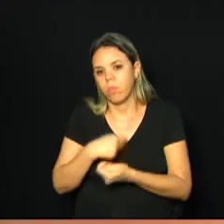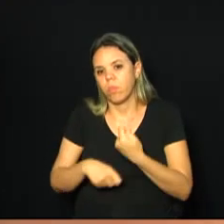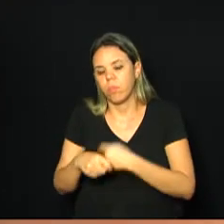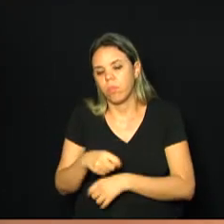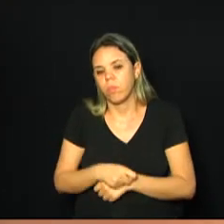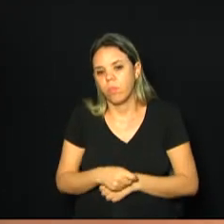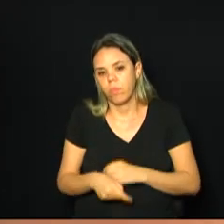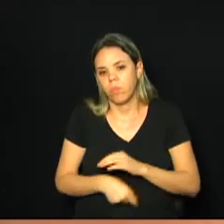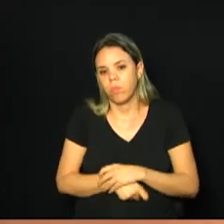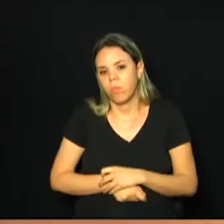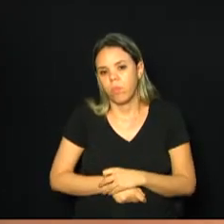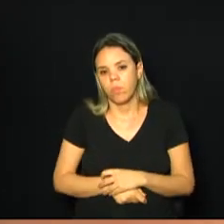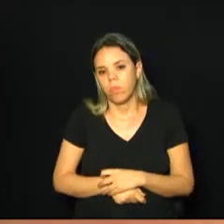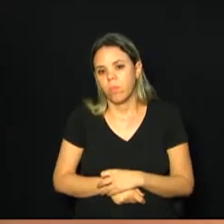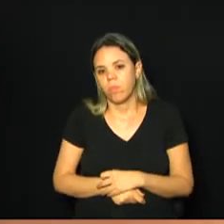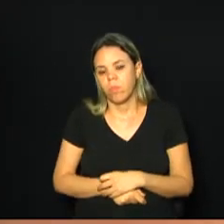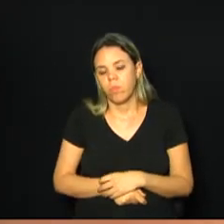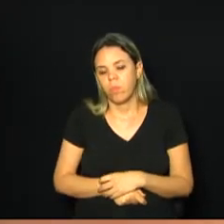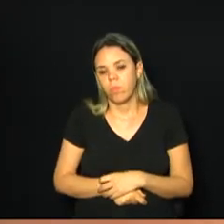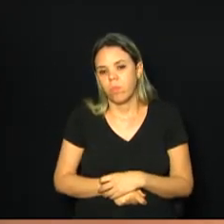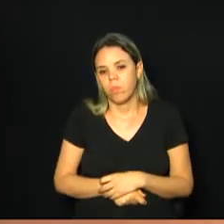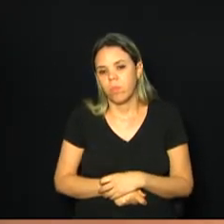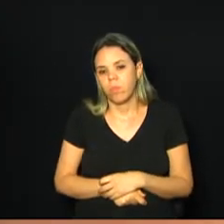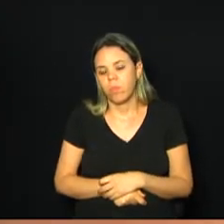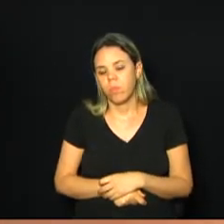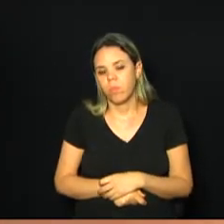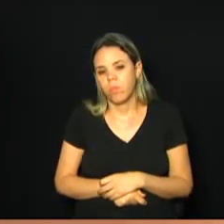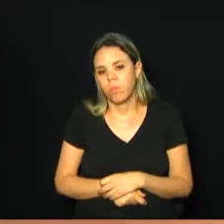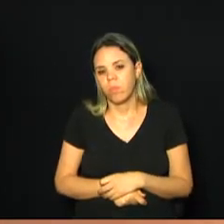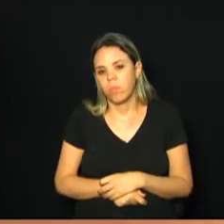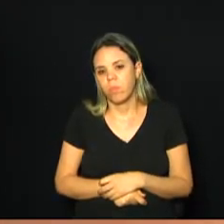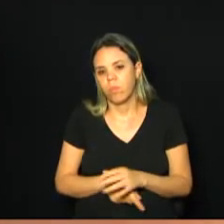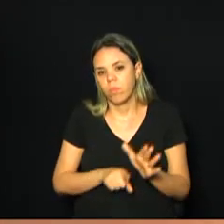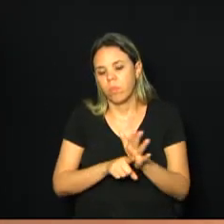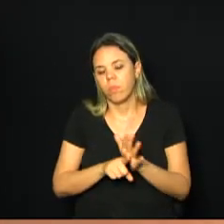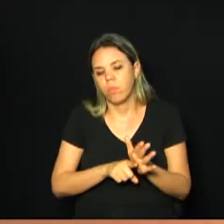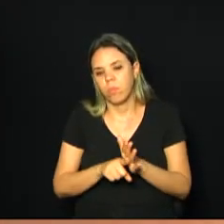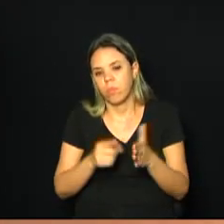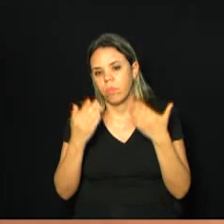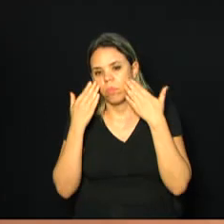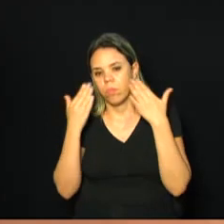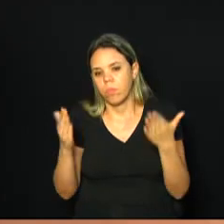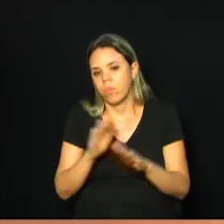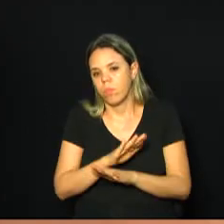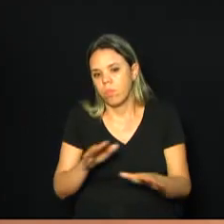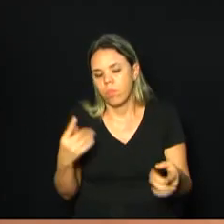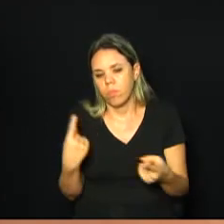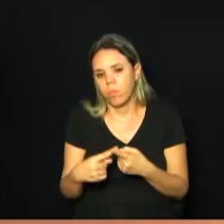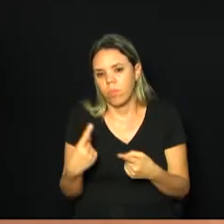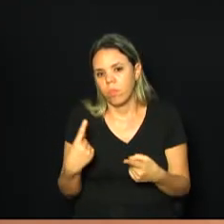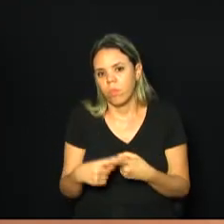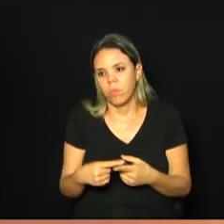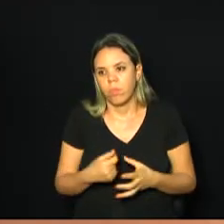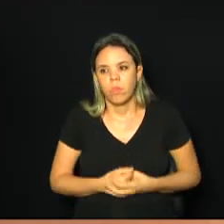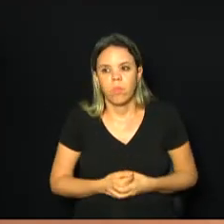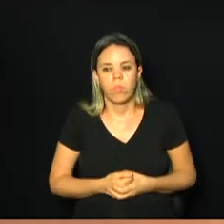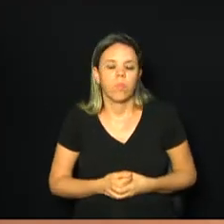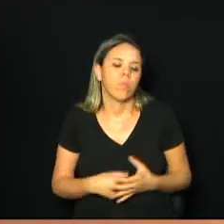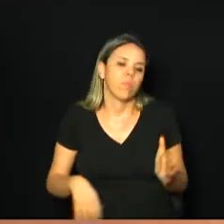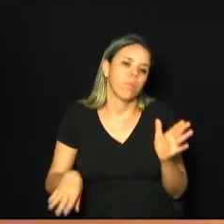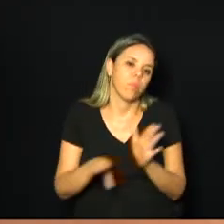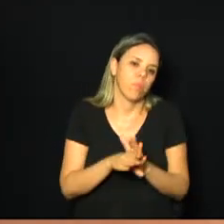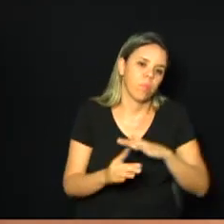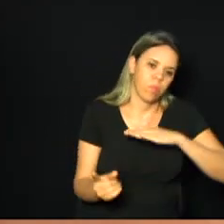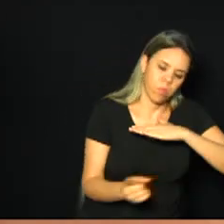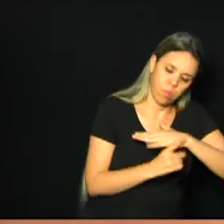outra, sem que seus dados estejam expostos? Porque se você chegar num